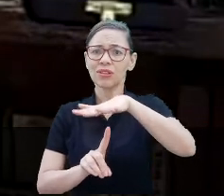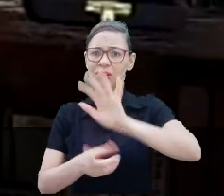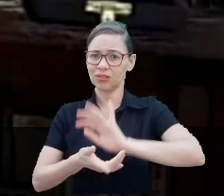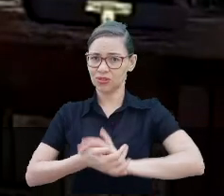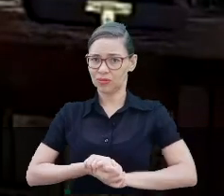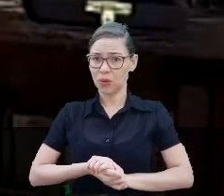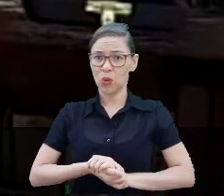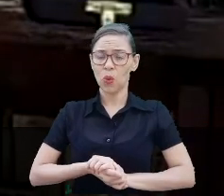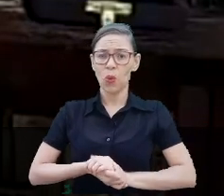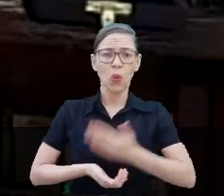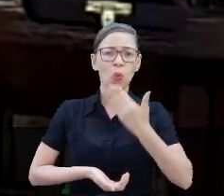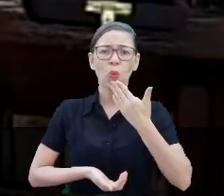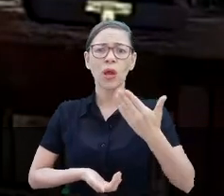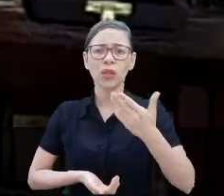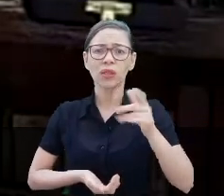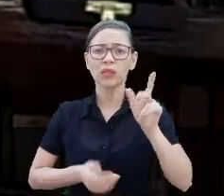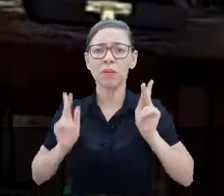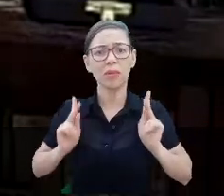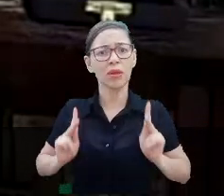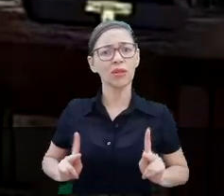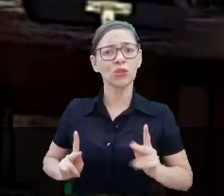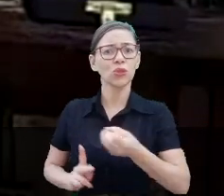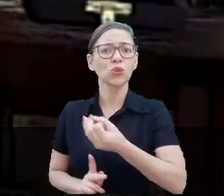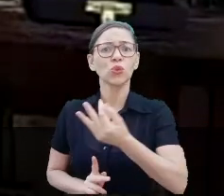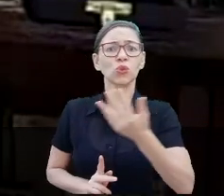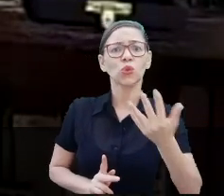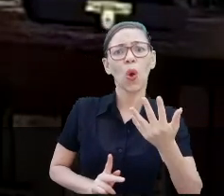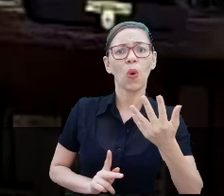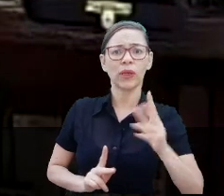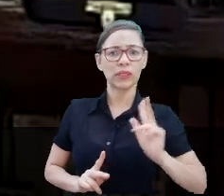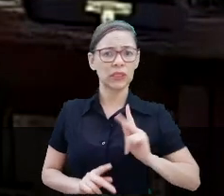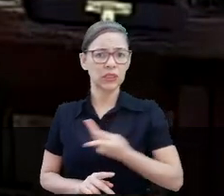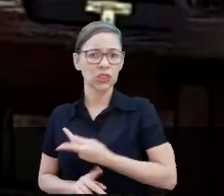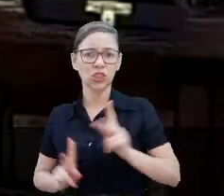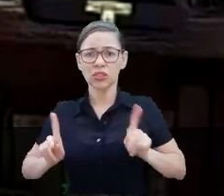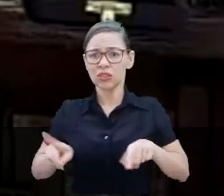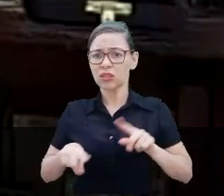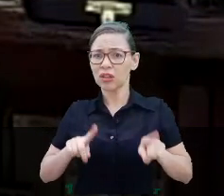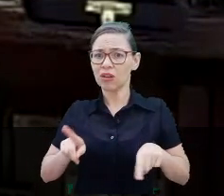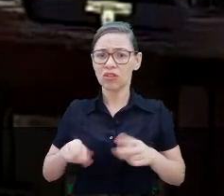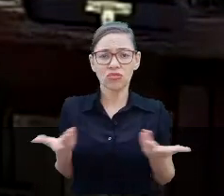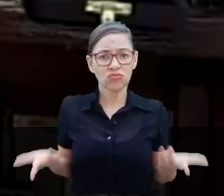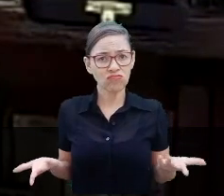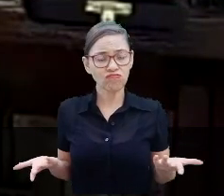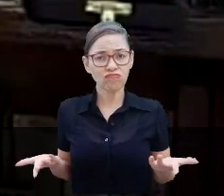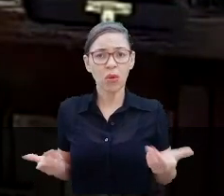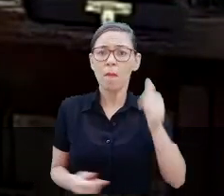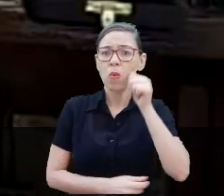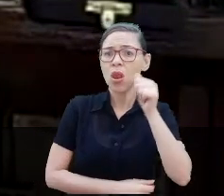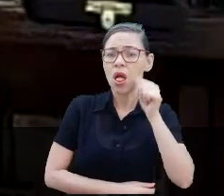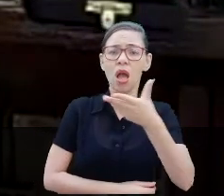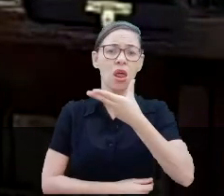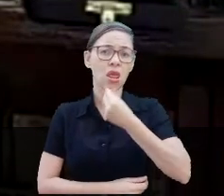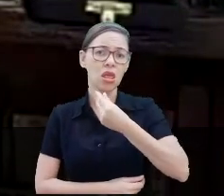verdade. Porém, em que sentido? Quando que a população trans, quando que pessoas trans, quando travestis, transexuais, homens